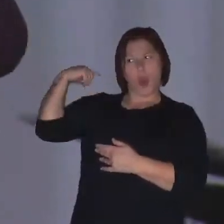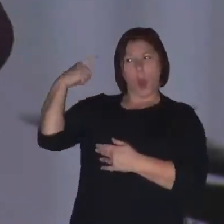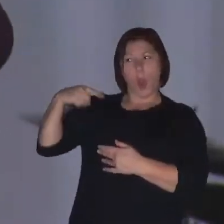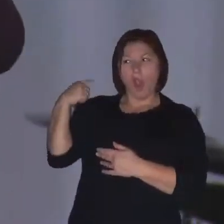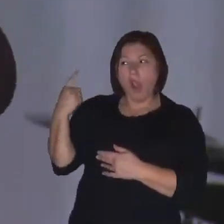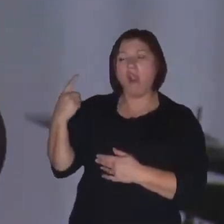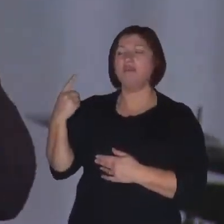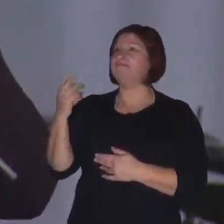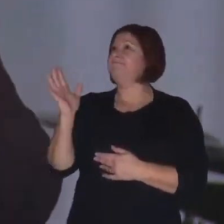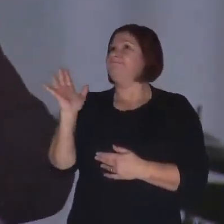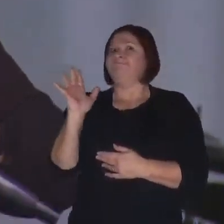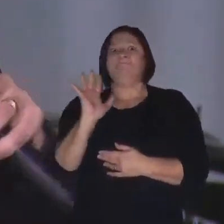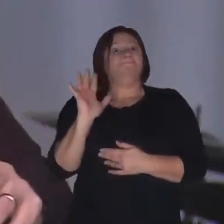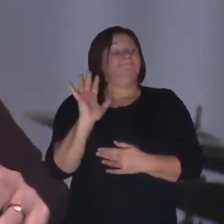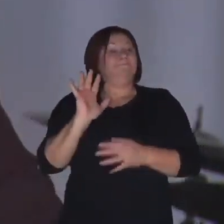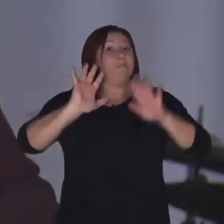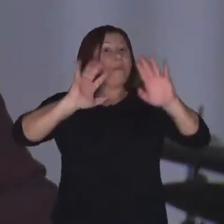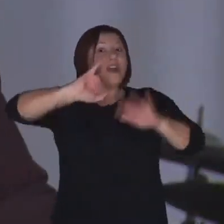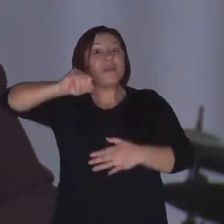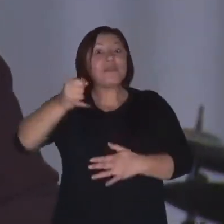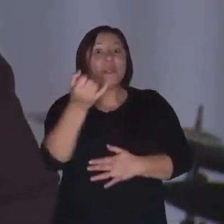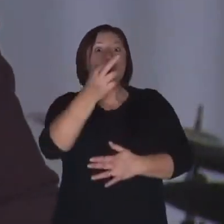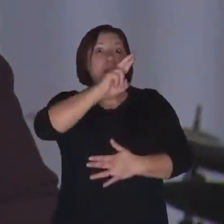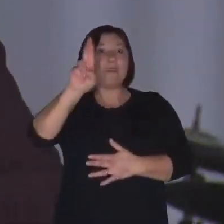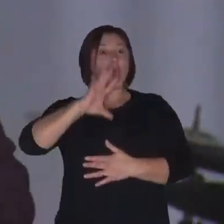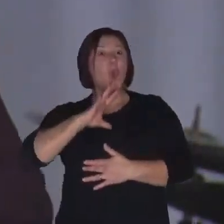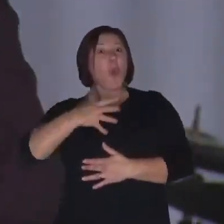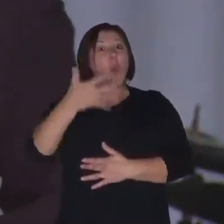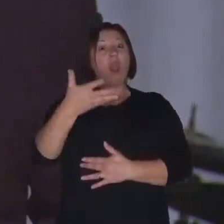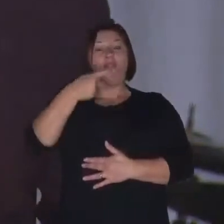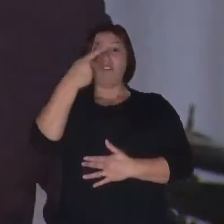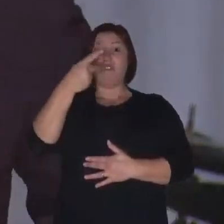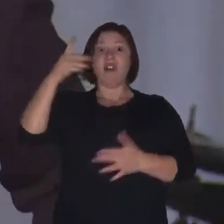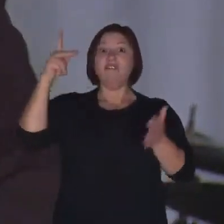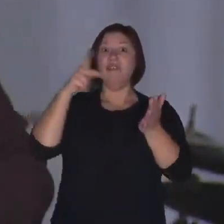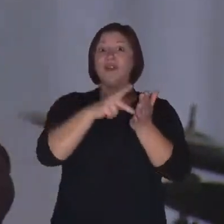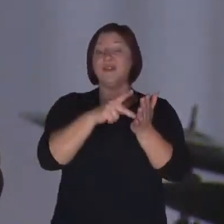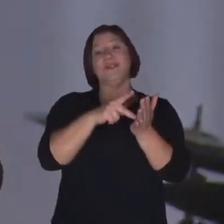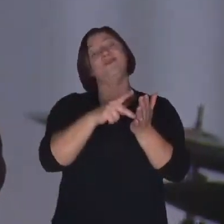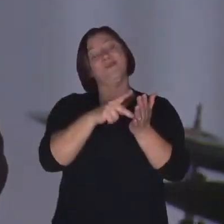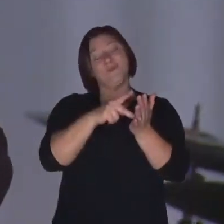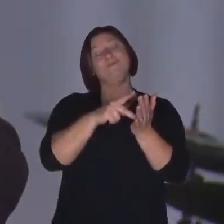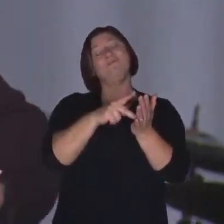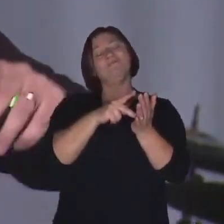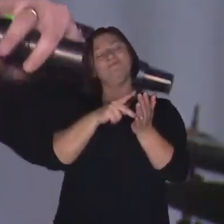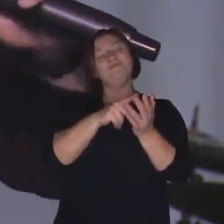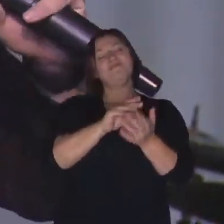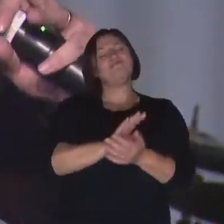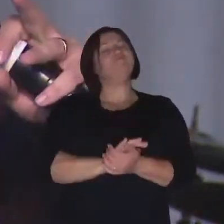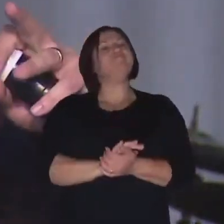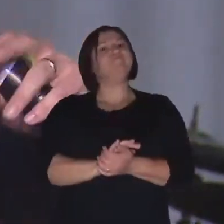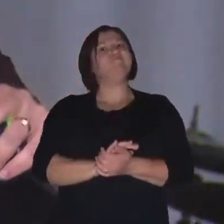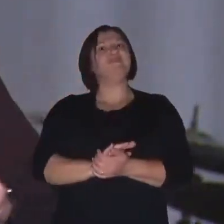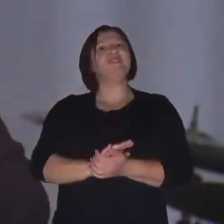Jeremias, então, aqui ele tem que falar a verdade, ele tem que ser pé no chão. Enquanto alguns profetas fanfarrões estavam